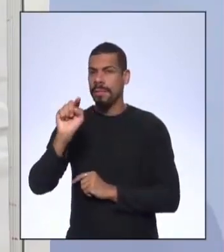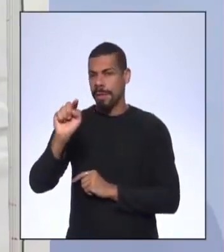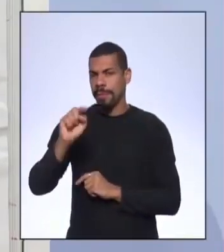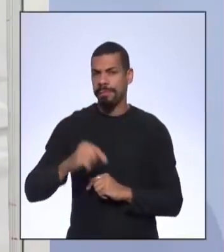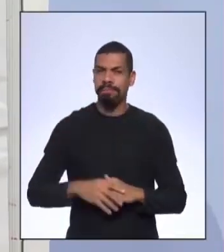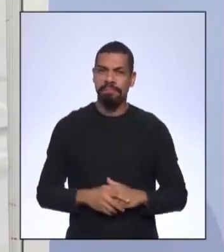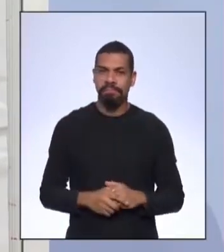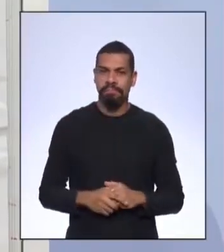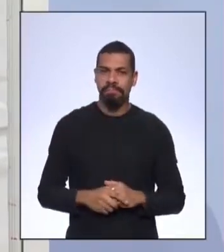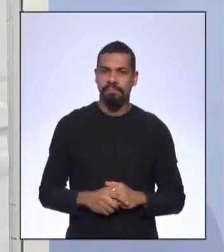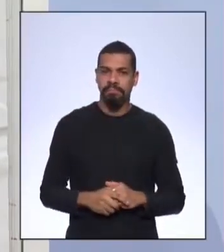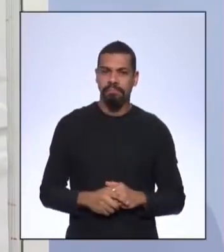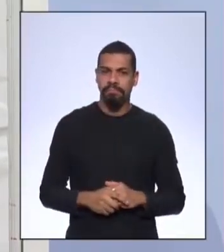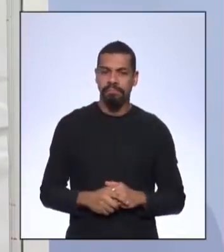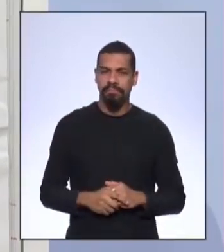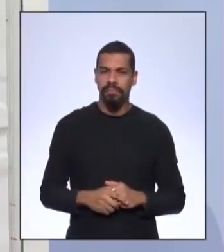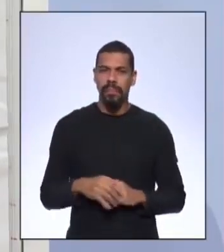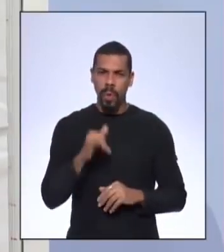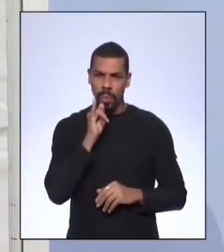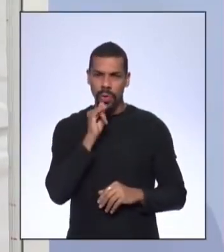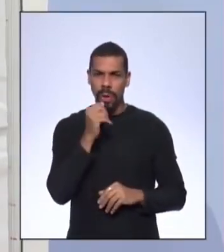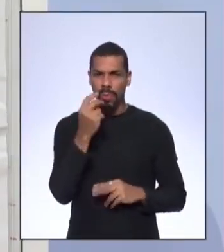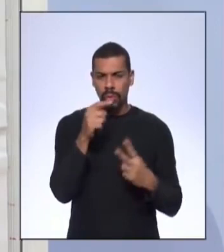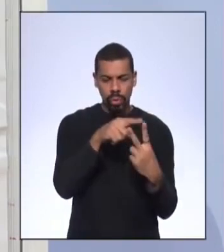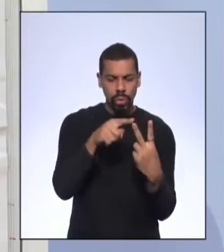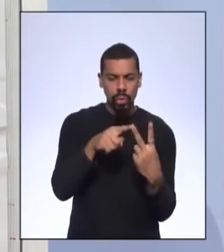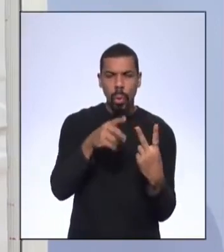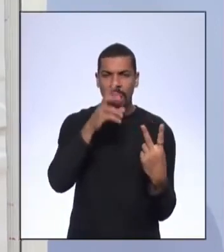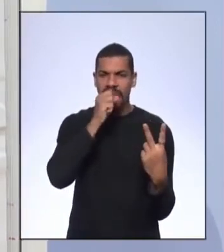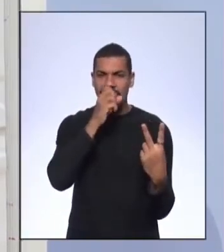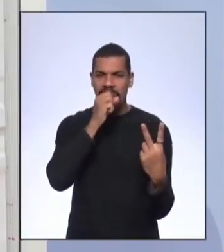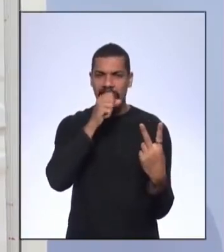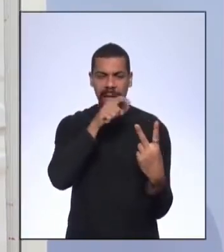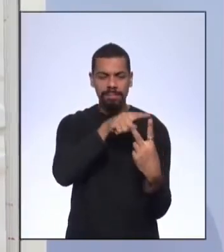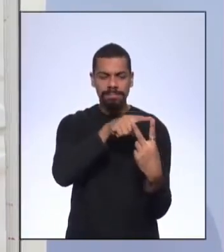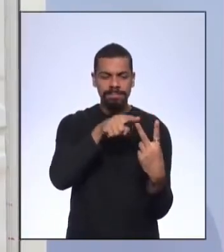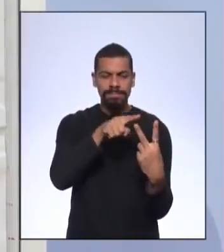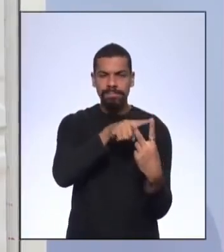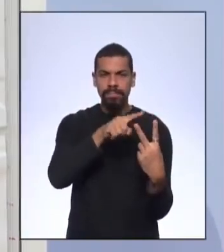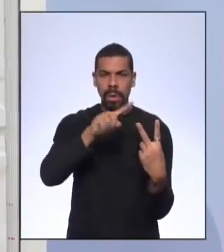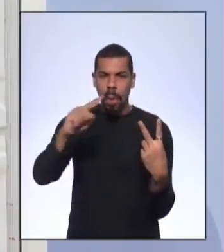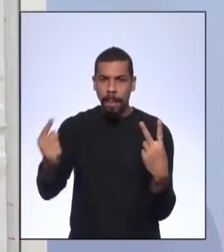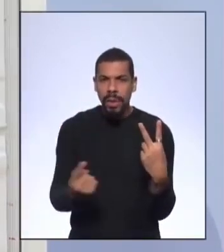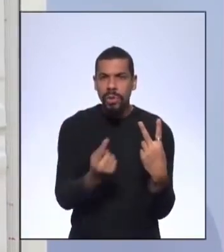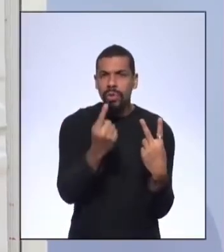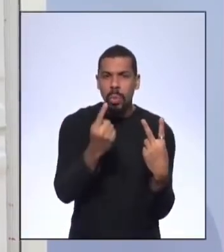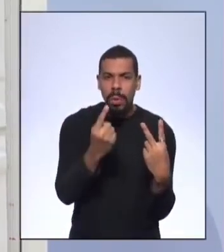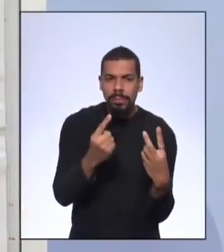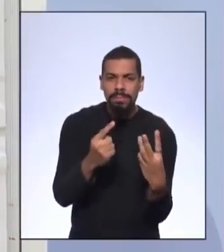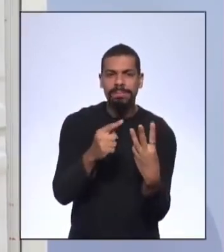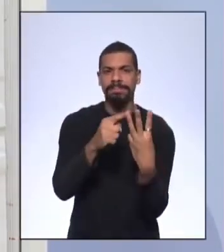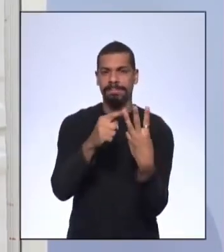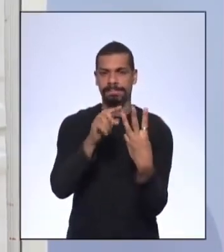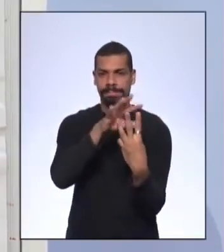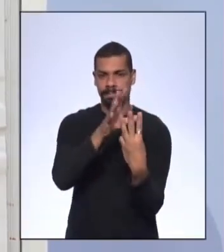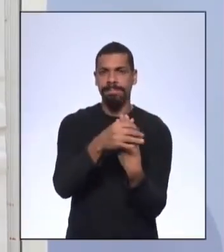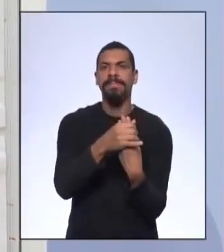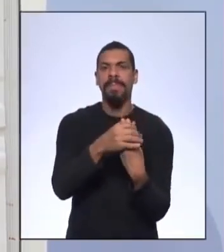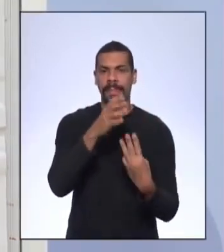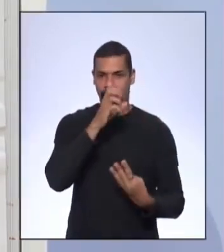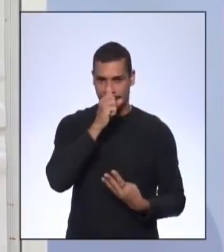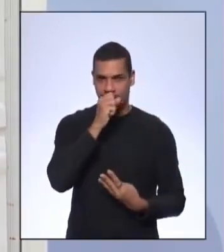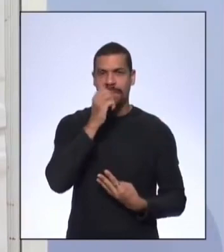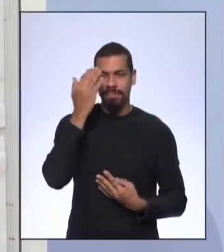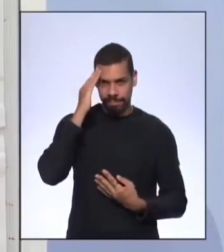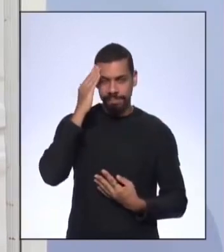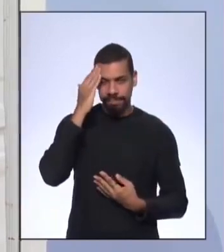eu tenho 2 laranjas e aumento uma laranja, eu vou ter quantas? 3 laranjas,